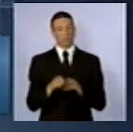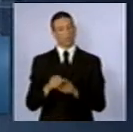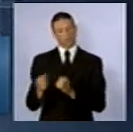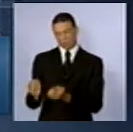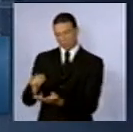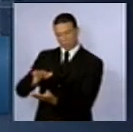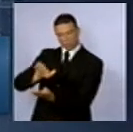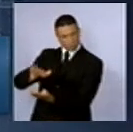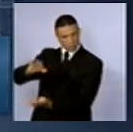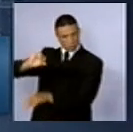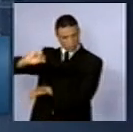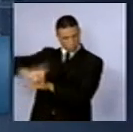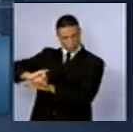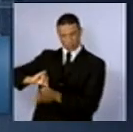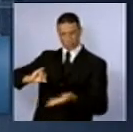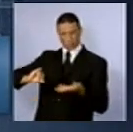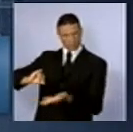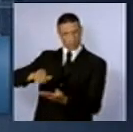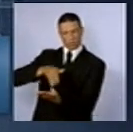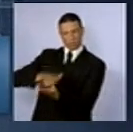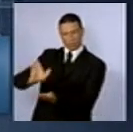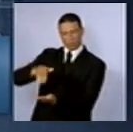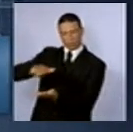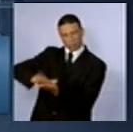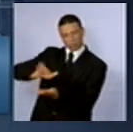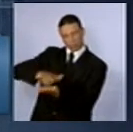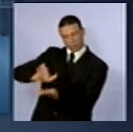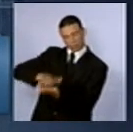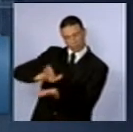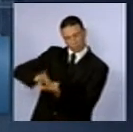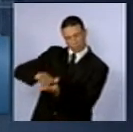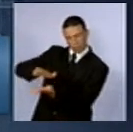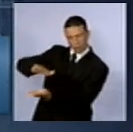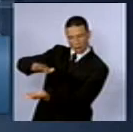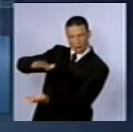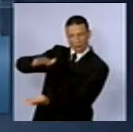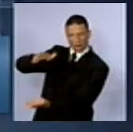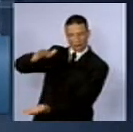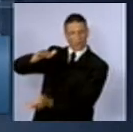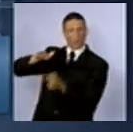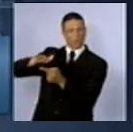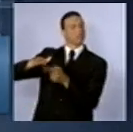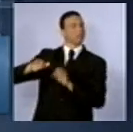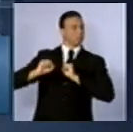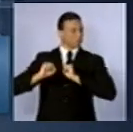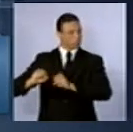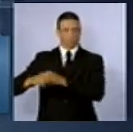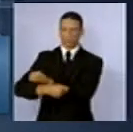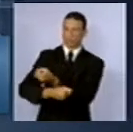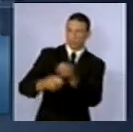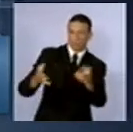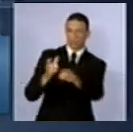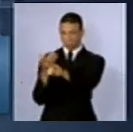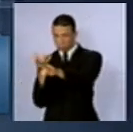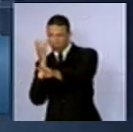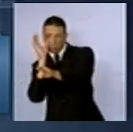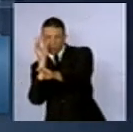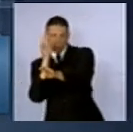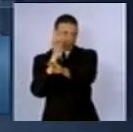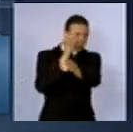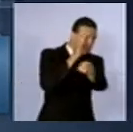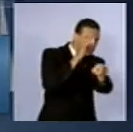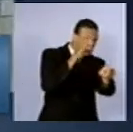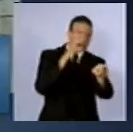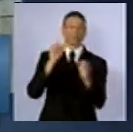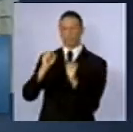cópias ã impressas que eu posso disponibilizar a aqueles que tiverem interesse em olhar com um